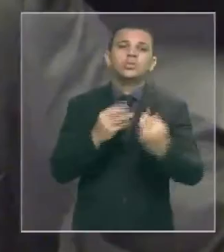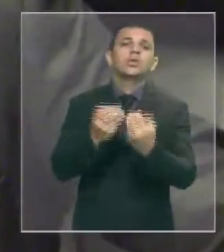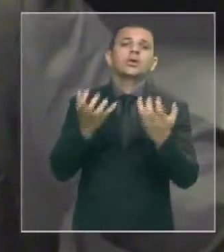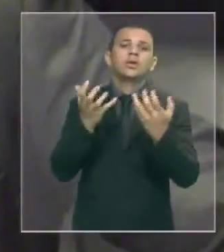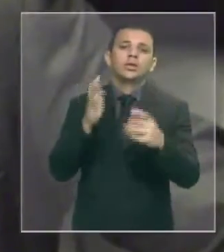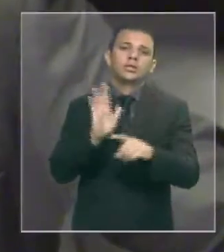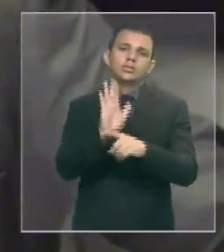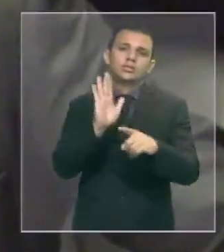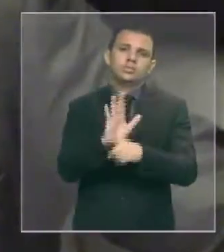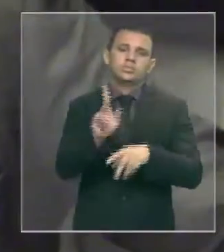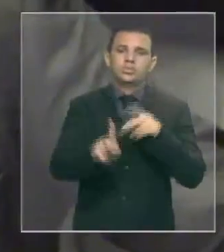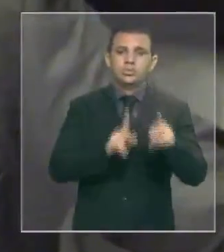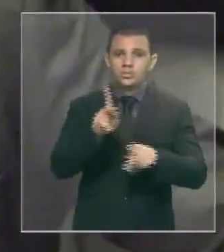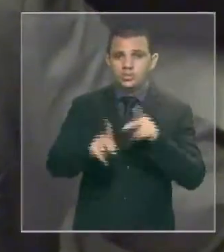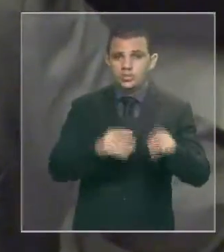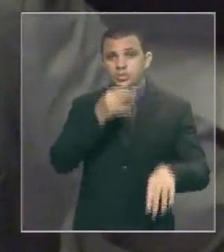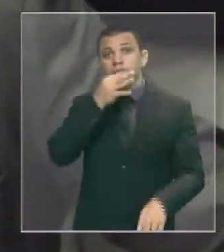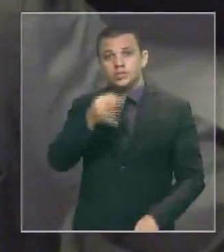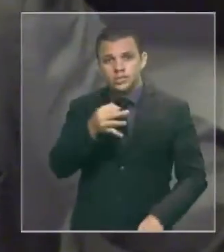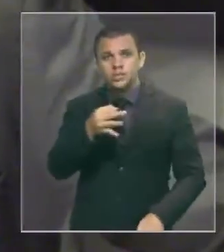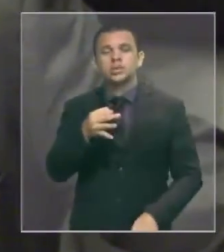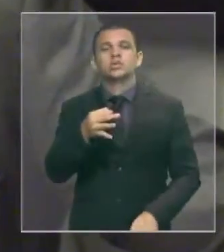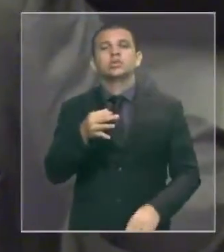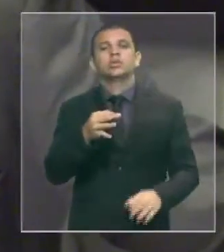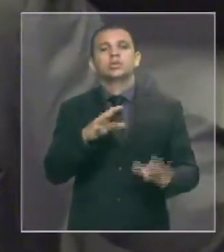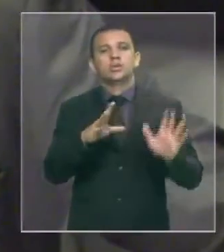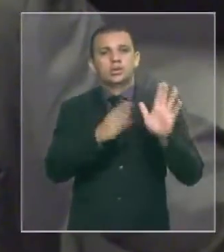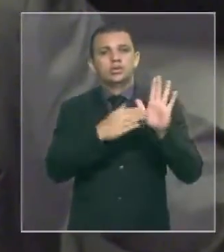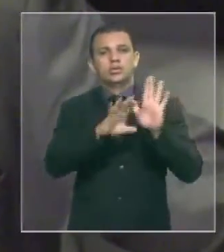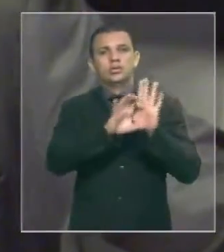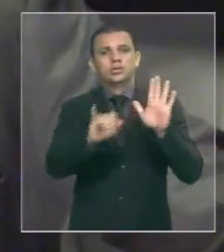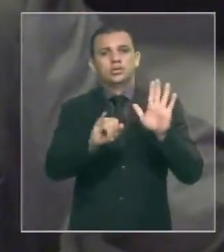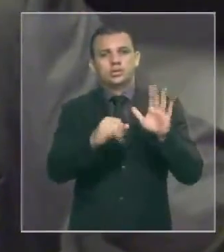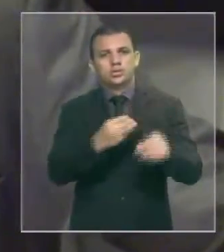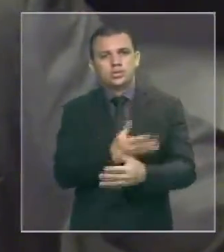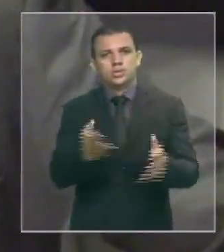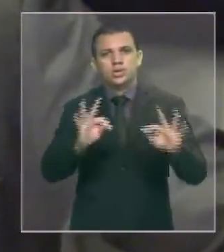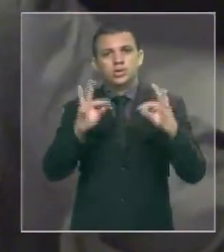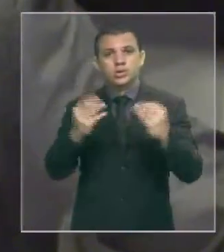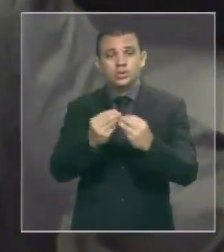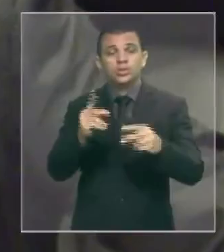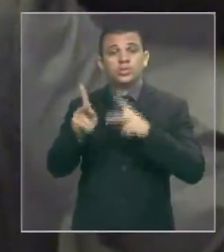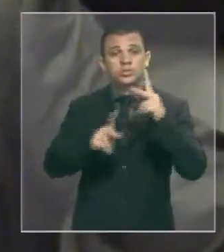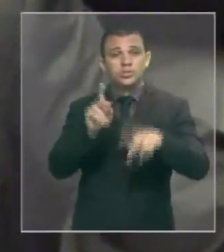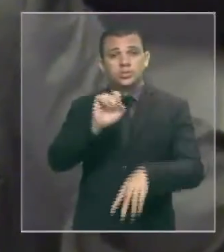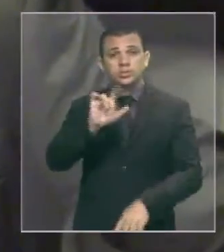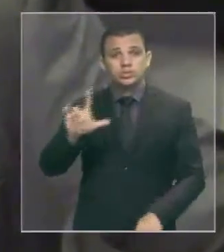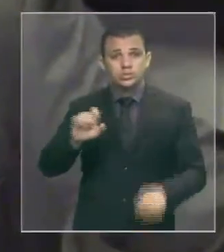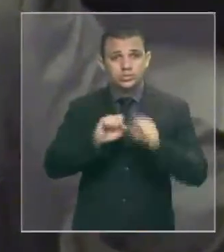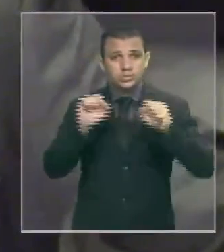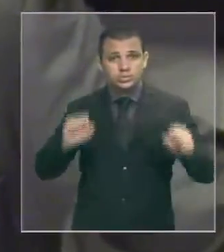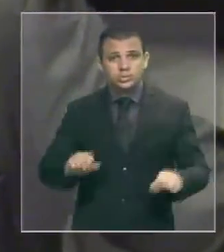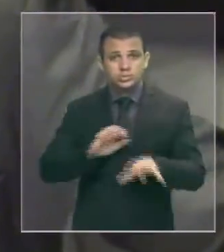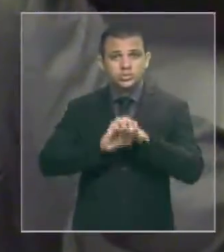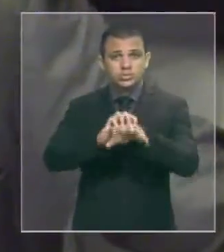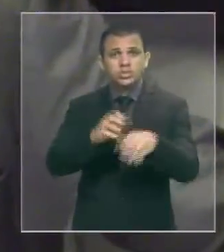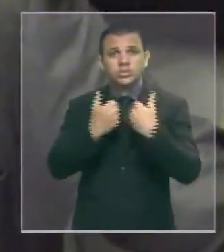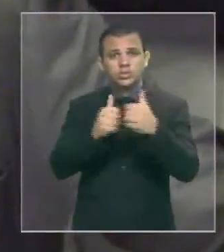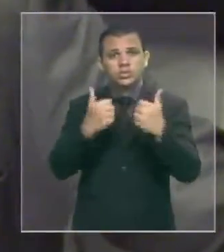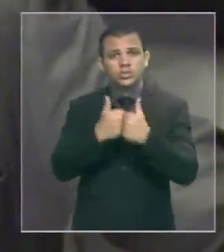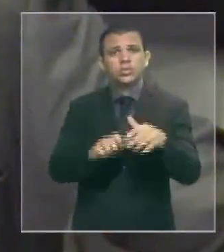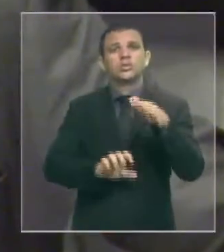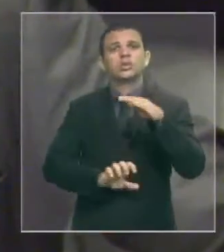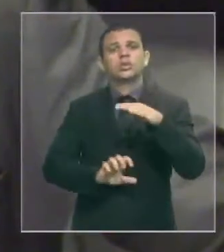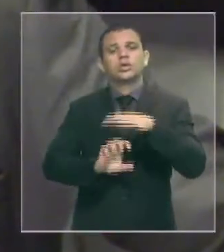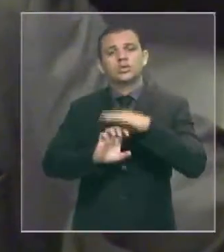tudo isso e que a população ludovicense, o sistema de transporte público, os empresários, todo o sistema ganhará com esse